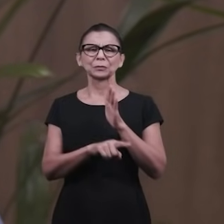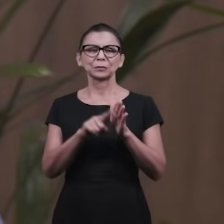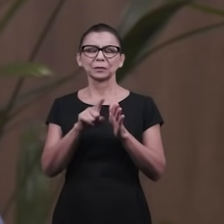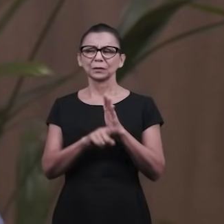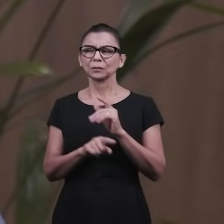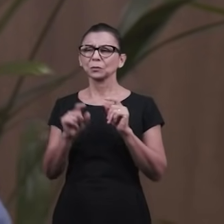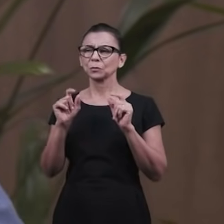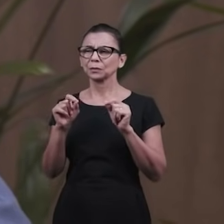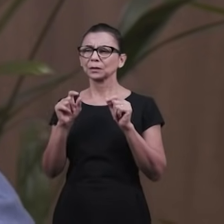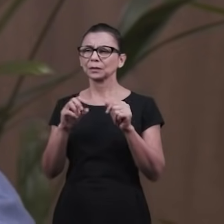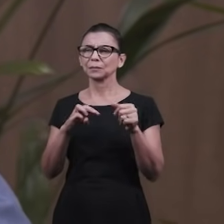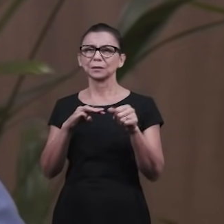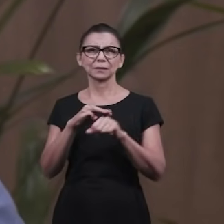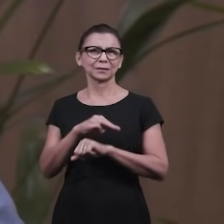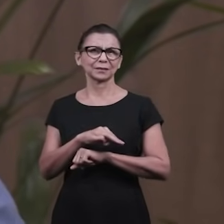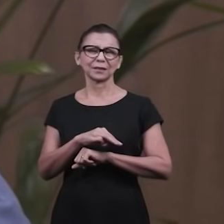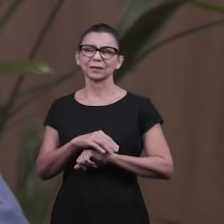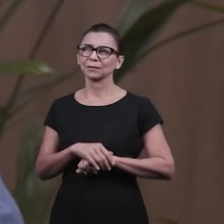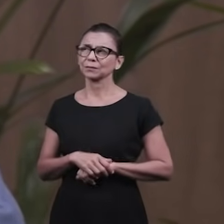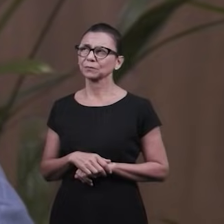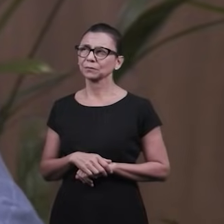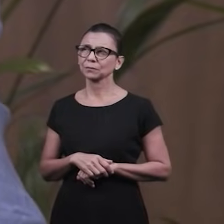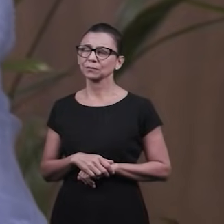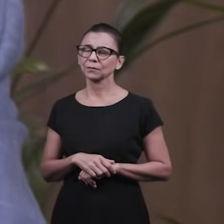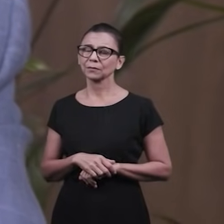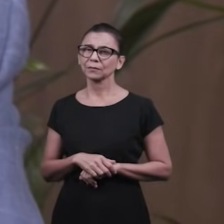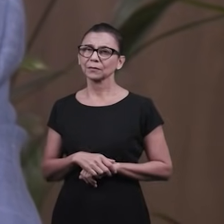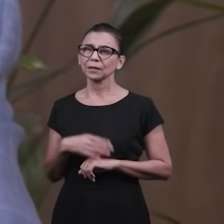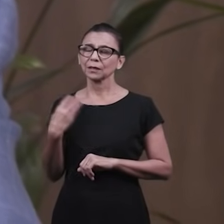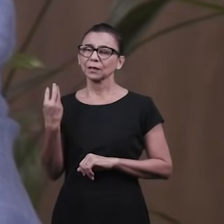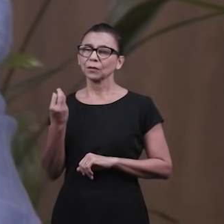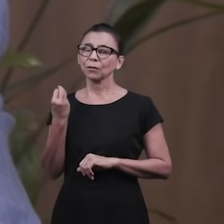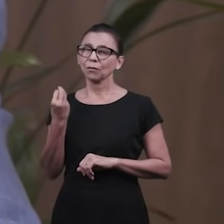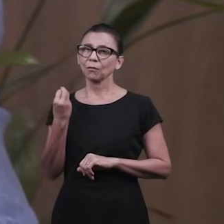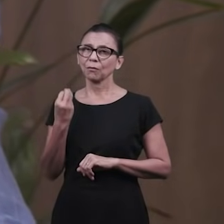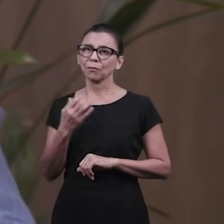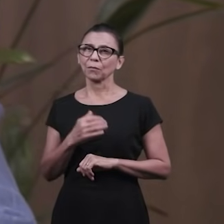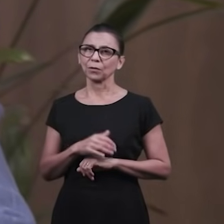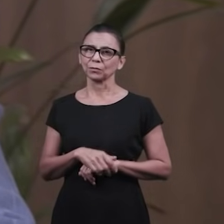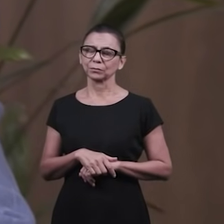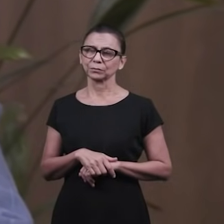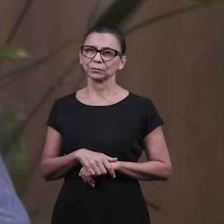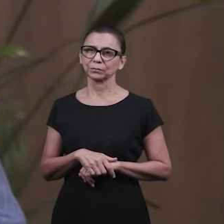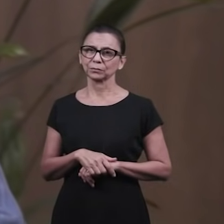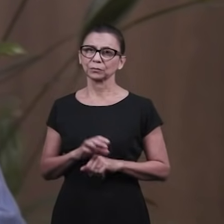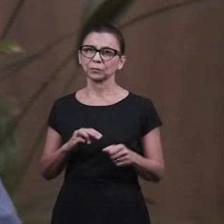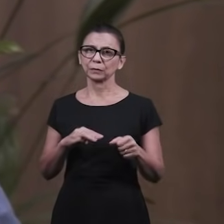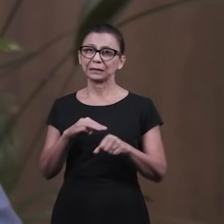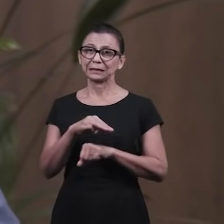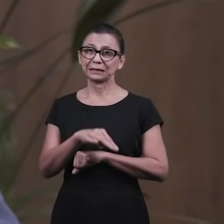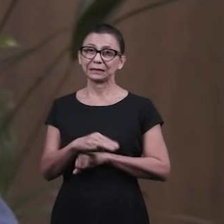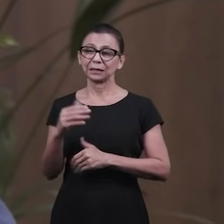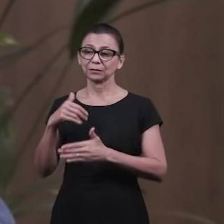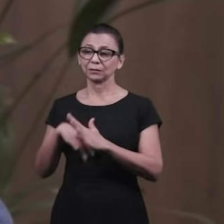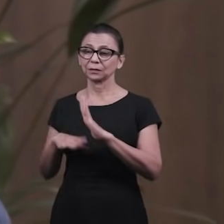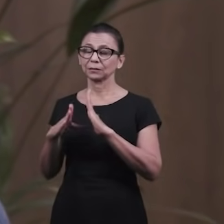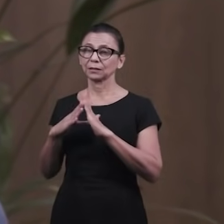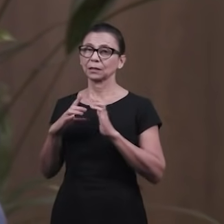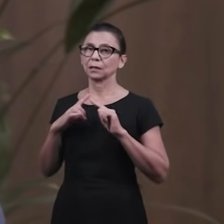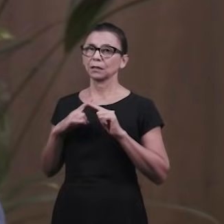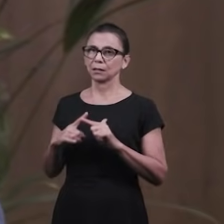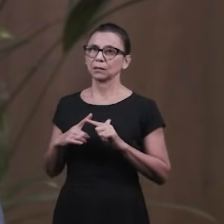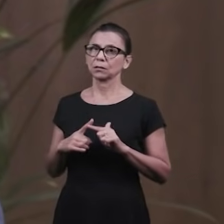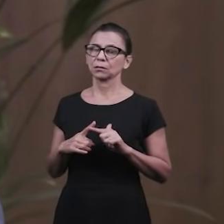ministério? O que seria ministério? De que forma seria o ministério na vida da